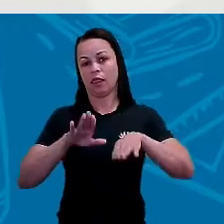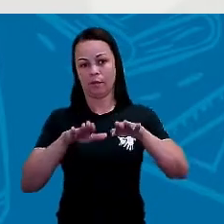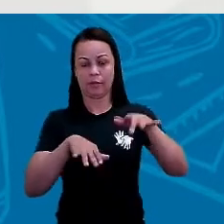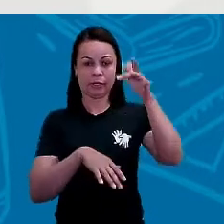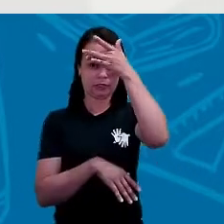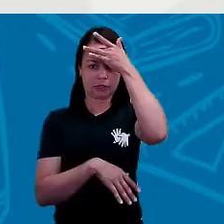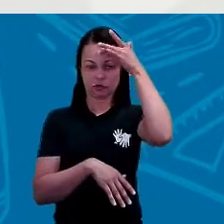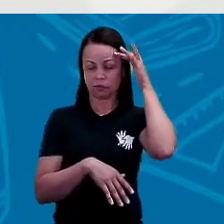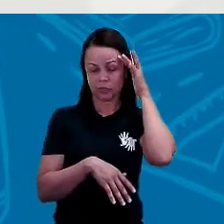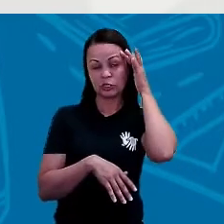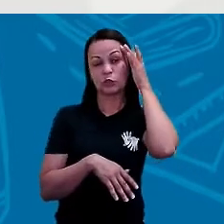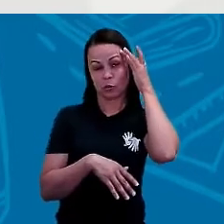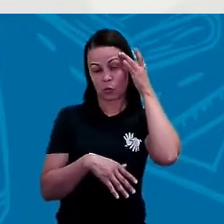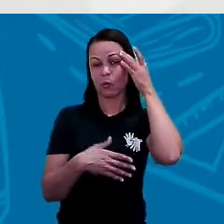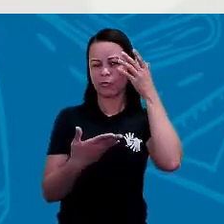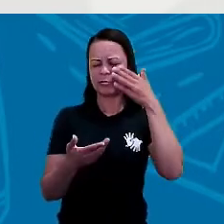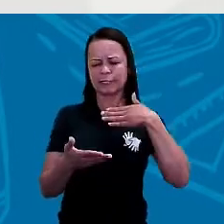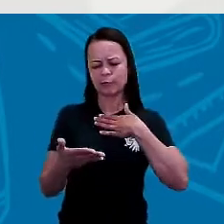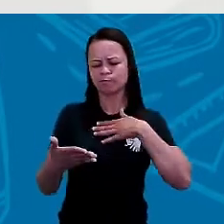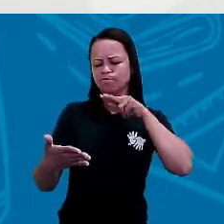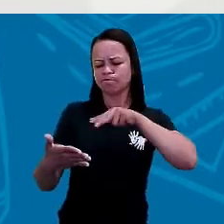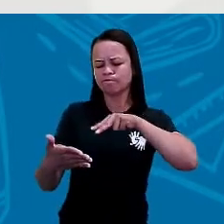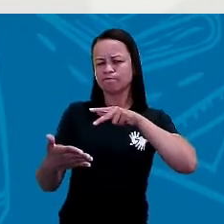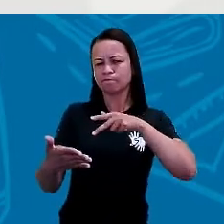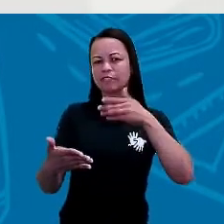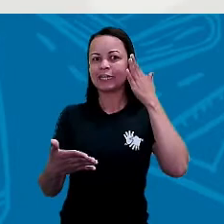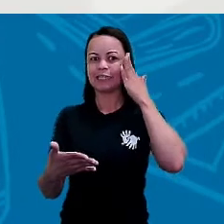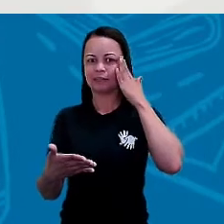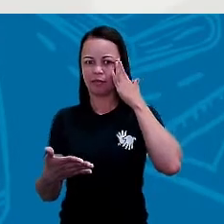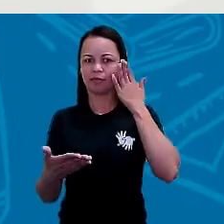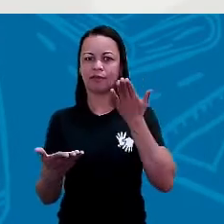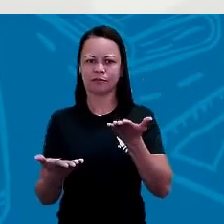que está ali apreciando aquela obra.